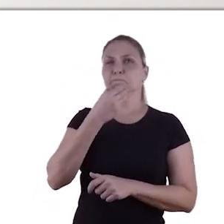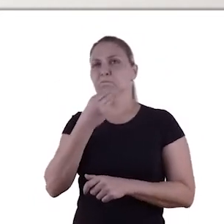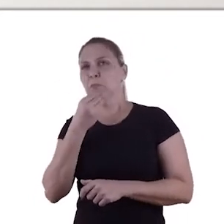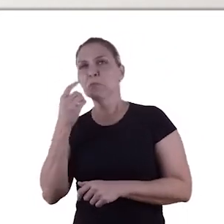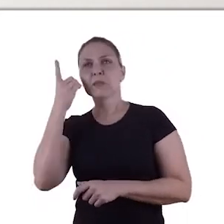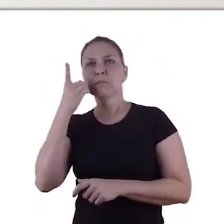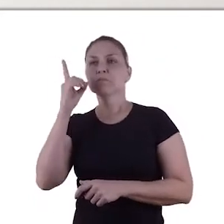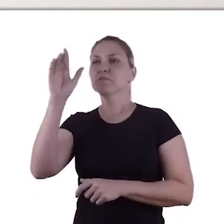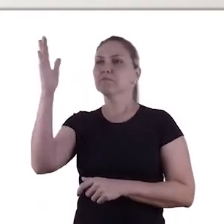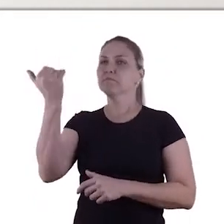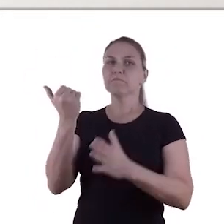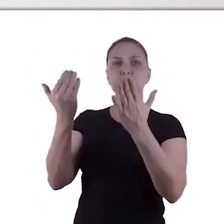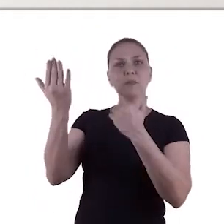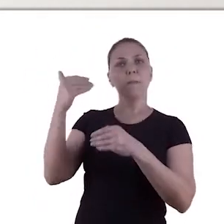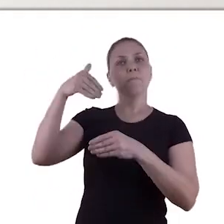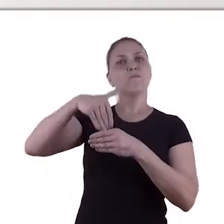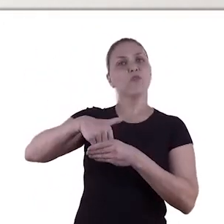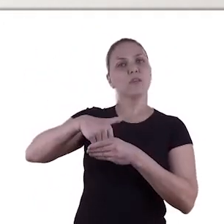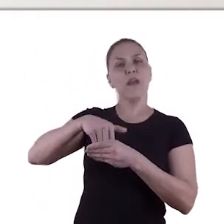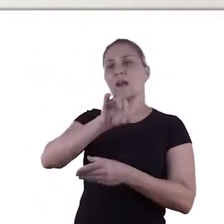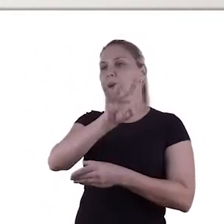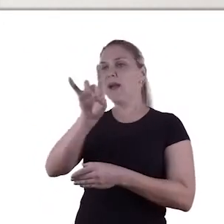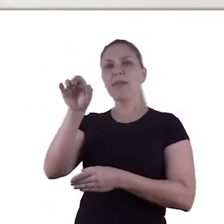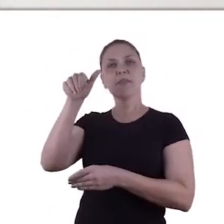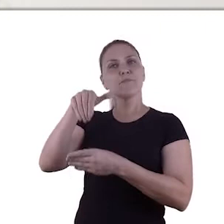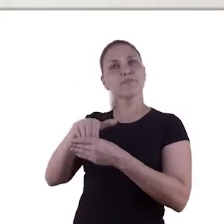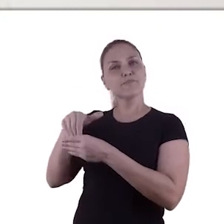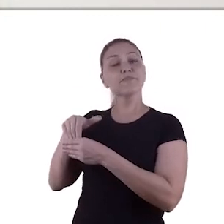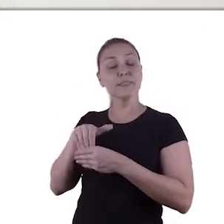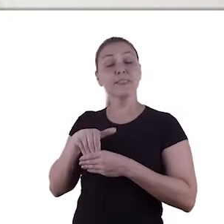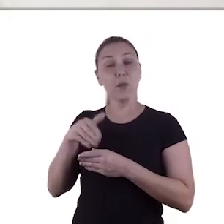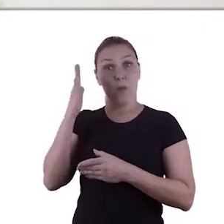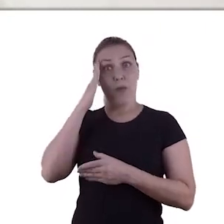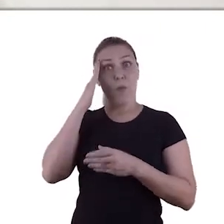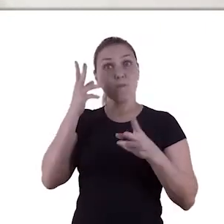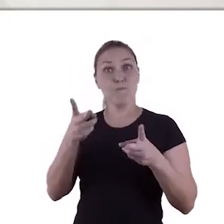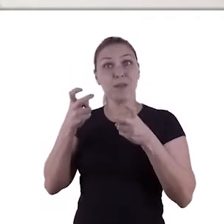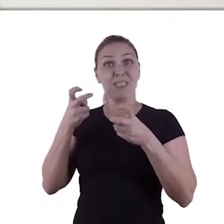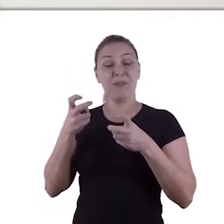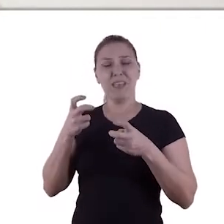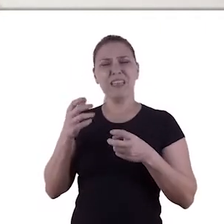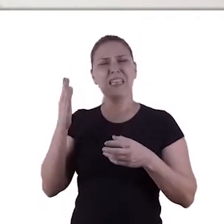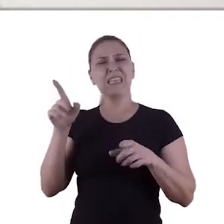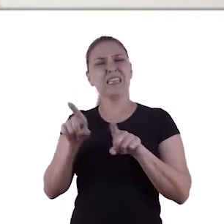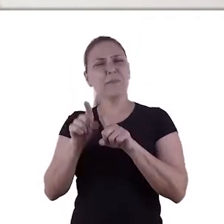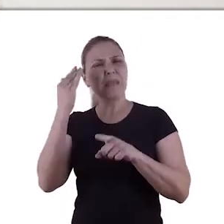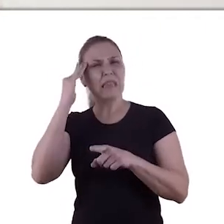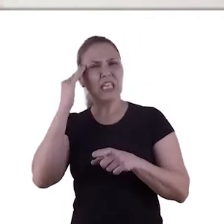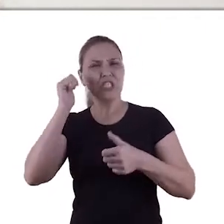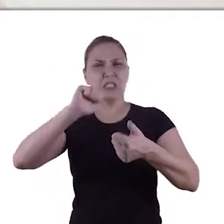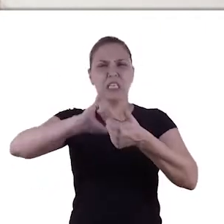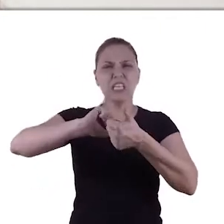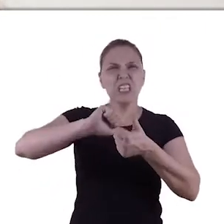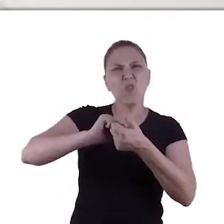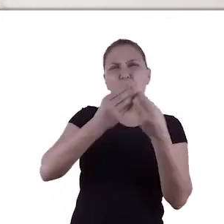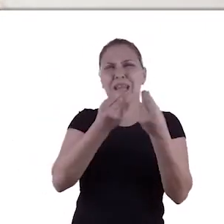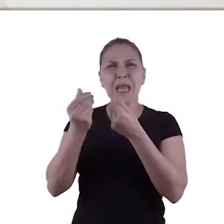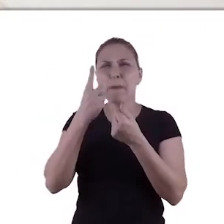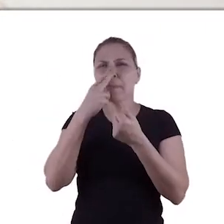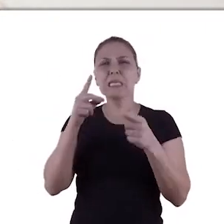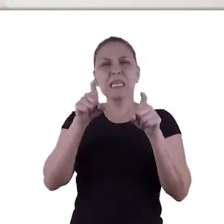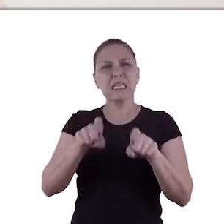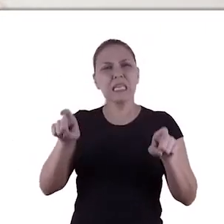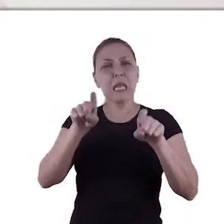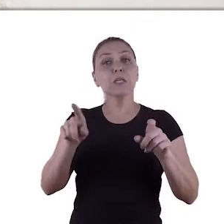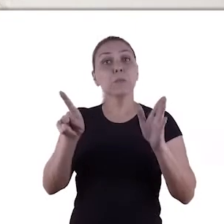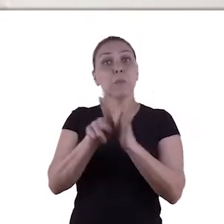virtual, isso era perceptível pelos microfones, né? pela qualidade, mas eu percebi que nenhum dos canais